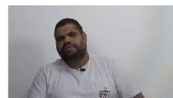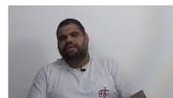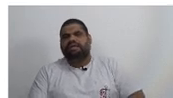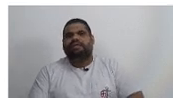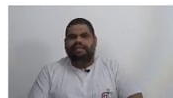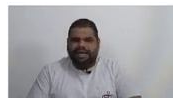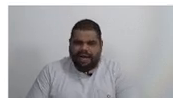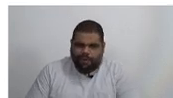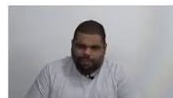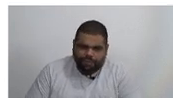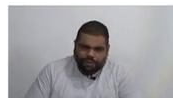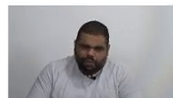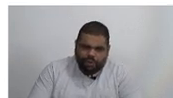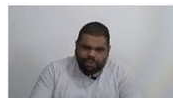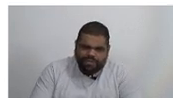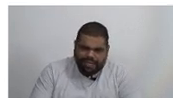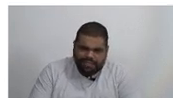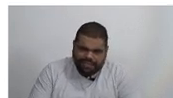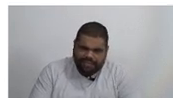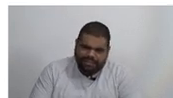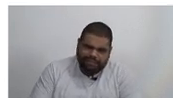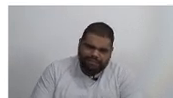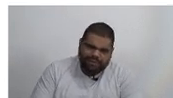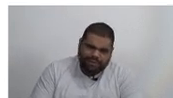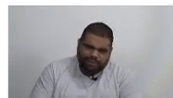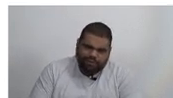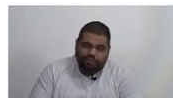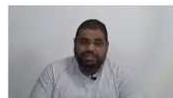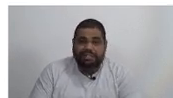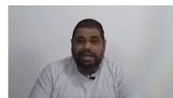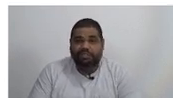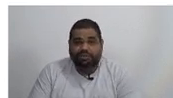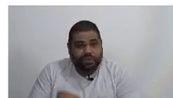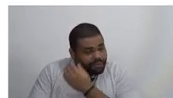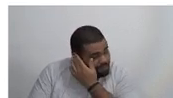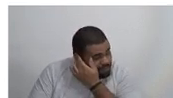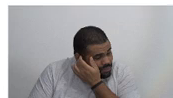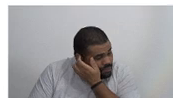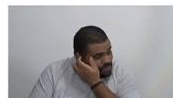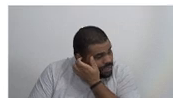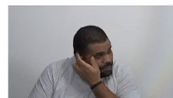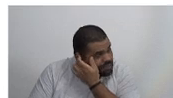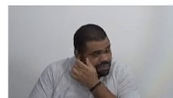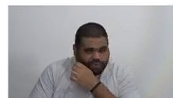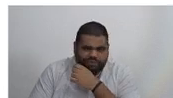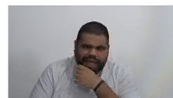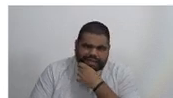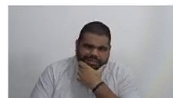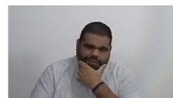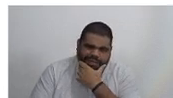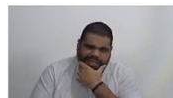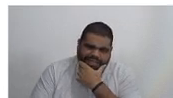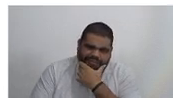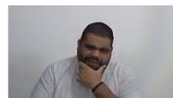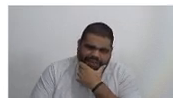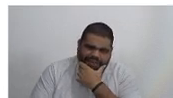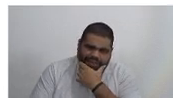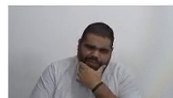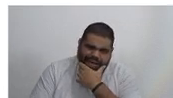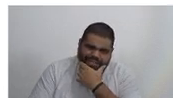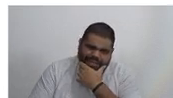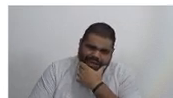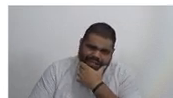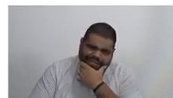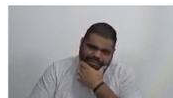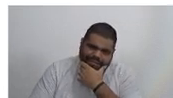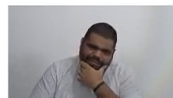raízes. Legal. Com certeza, você achou o y do vértice, porque ele está falando